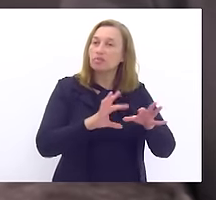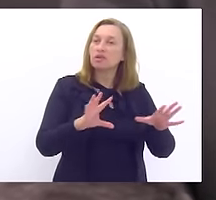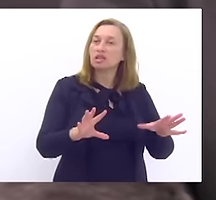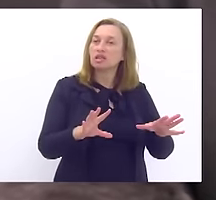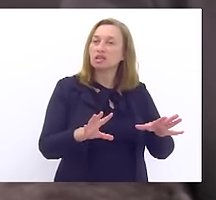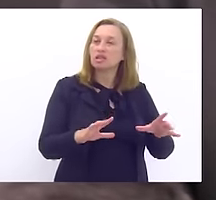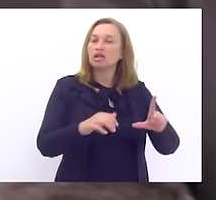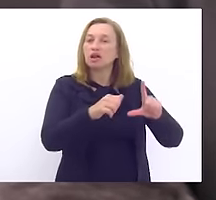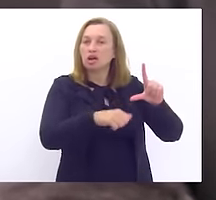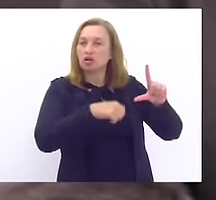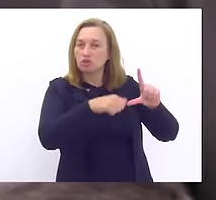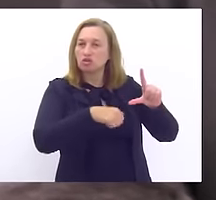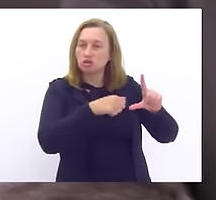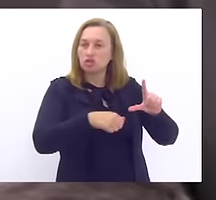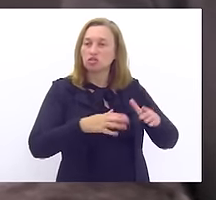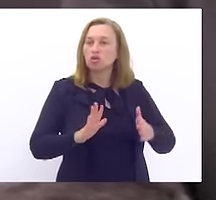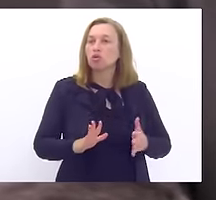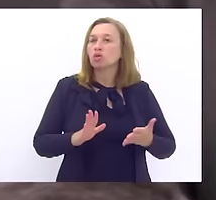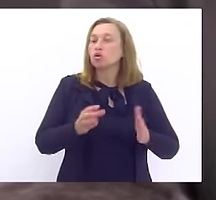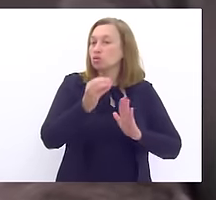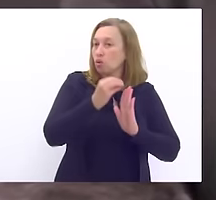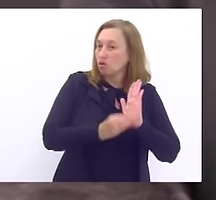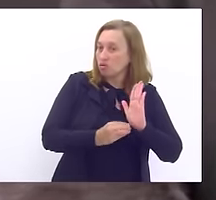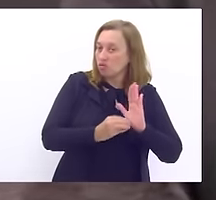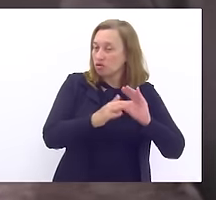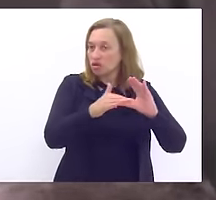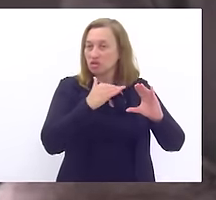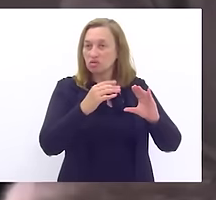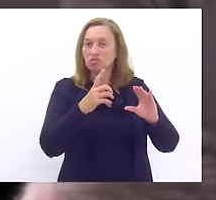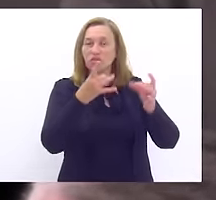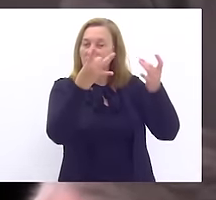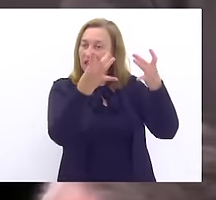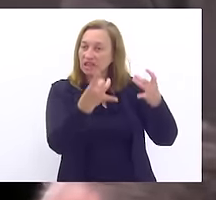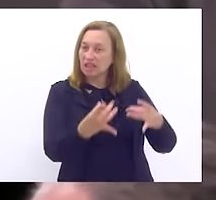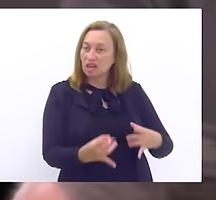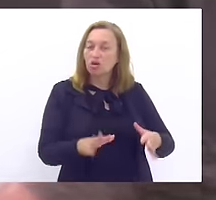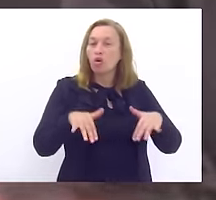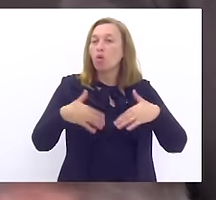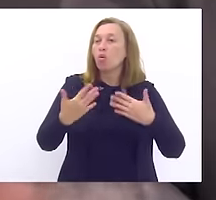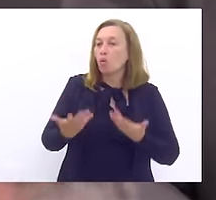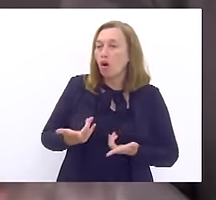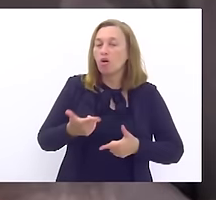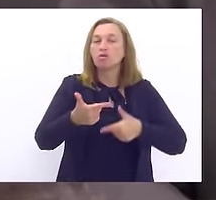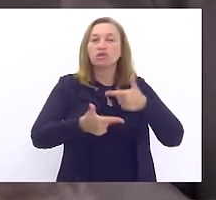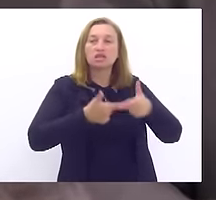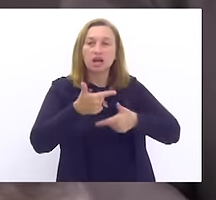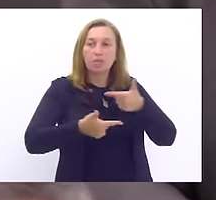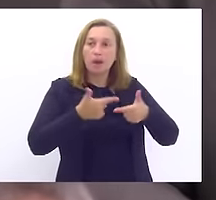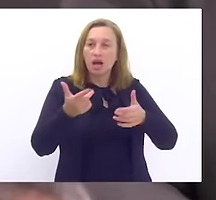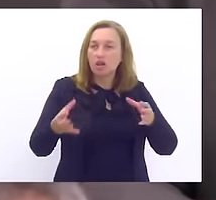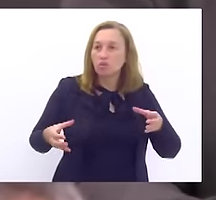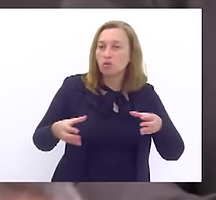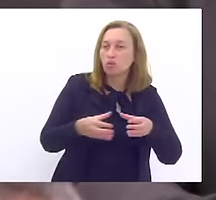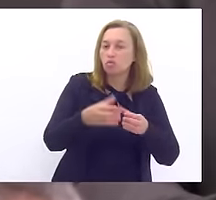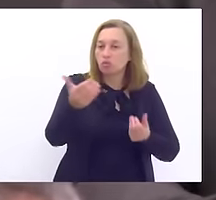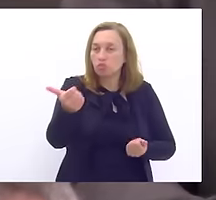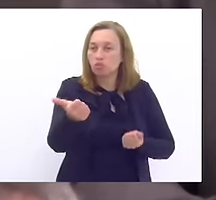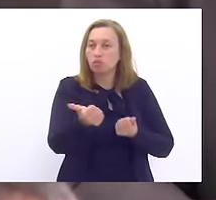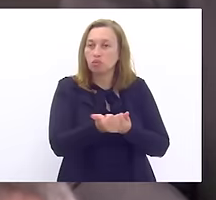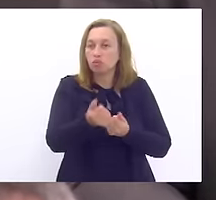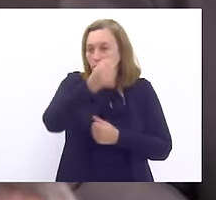a logística no Ofício não foi especificado que era operação conjunta com o município e